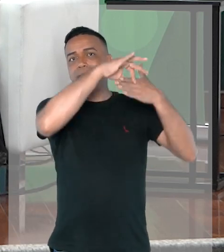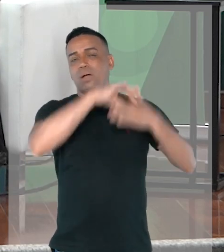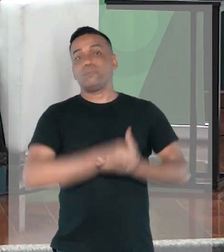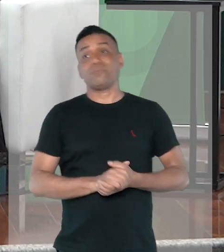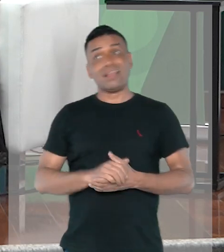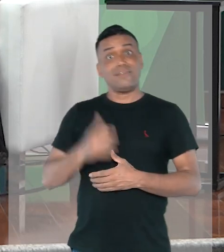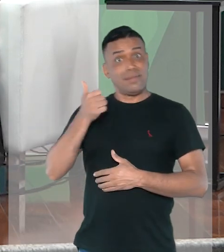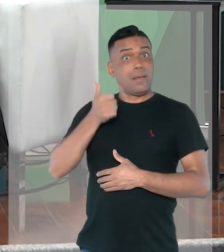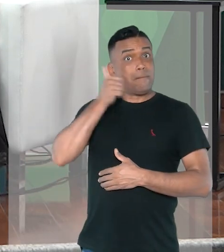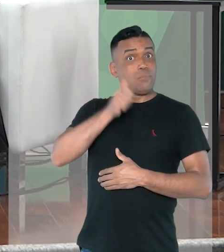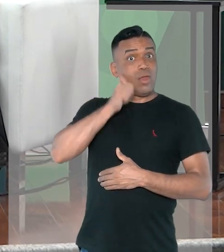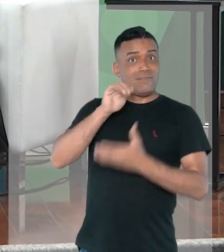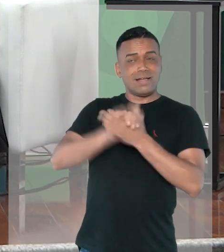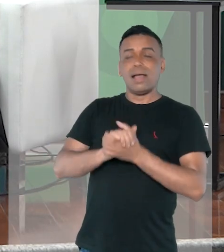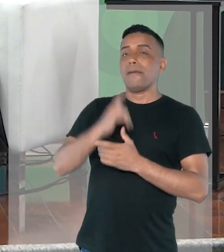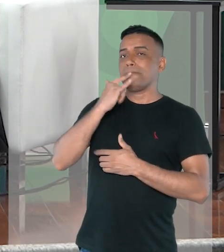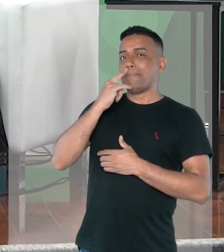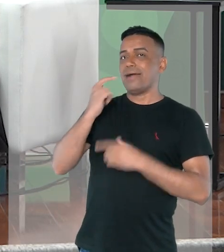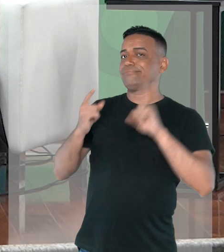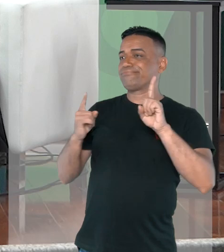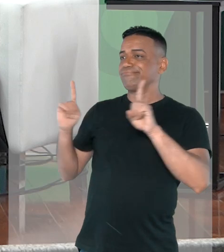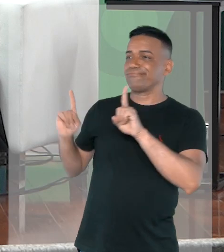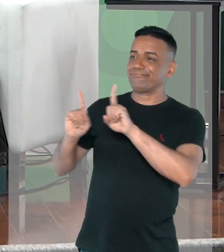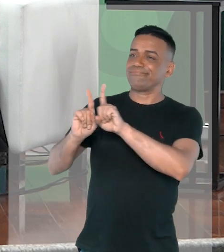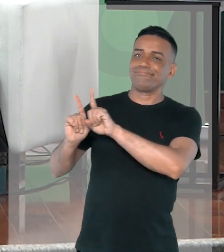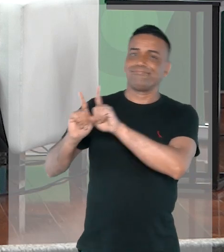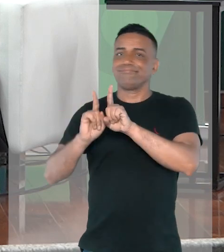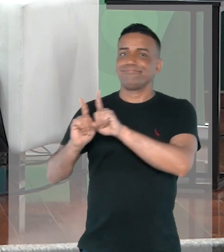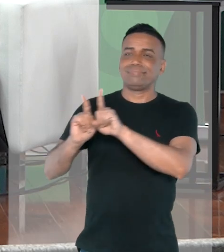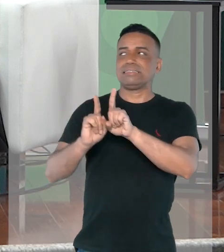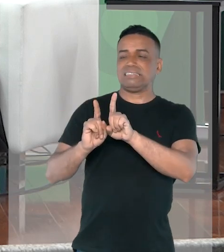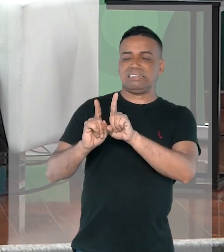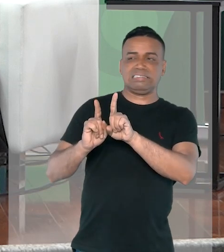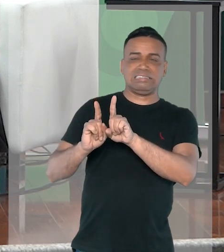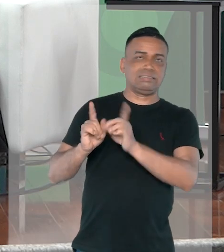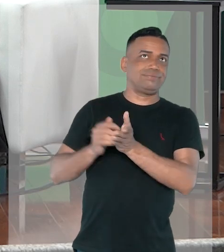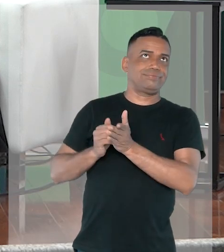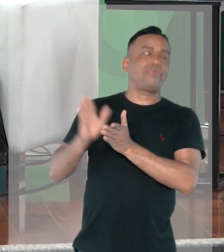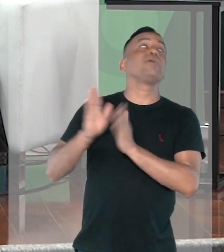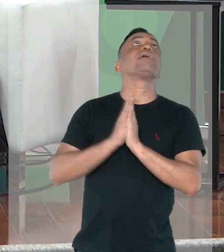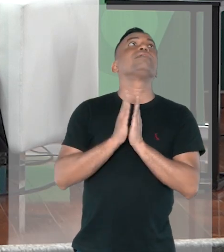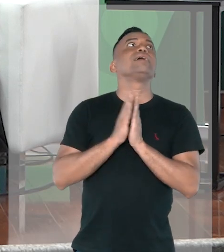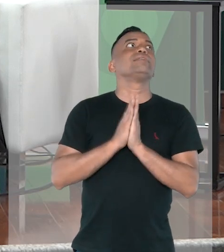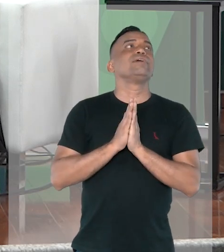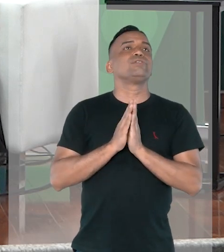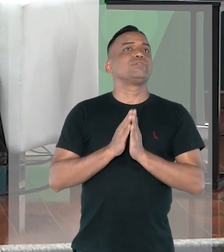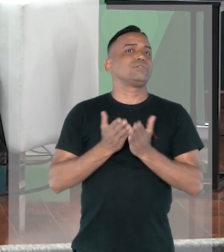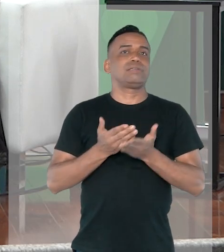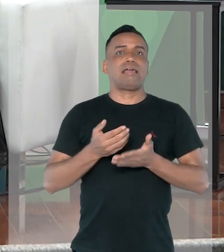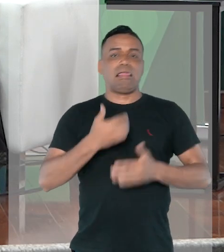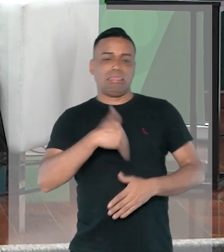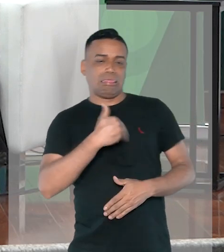menina. O pai, todo faceiro, vem trazendo, né? Vou me livrar desta. Tem